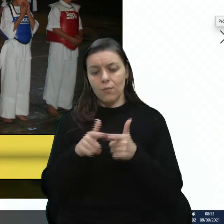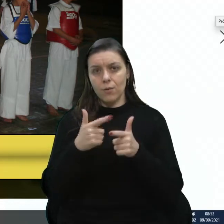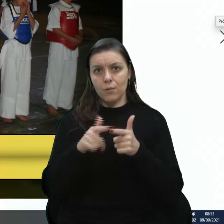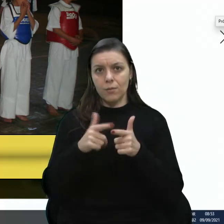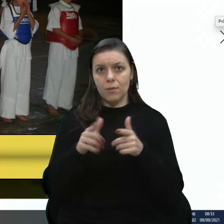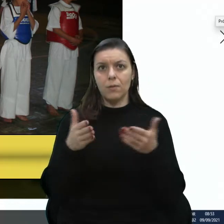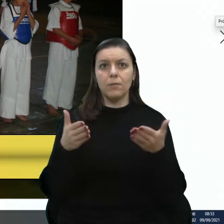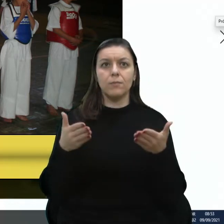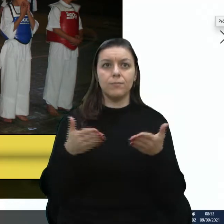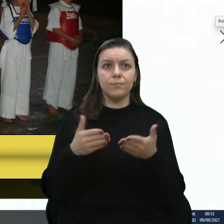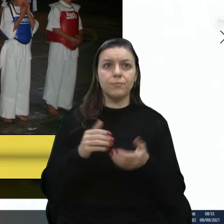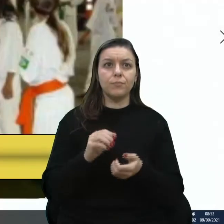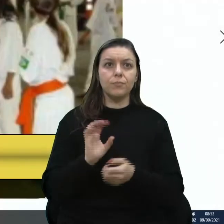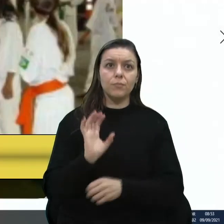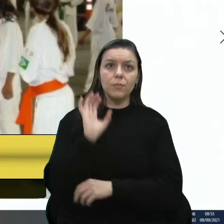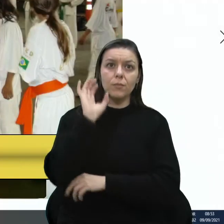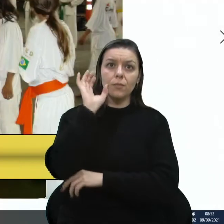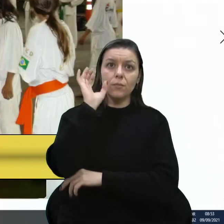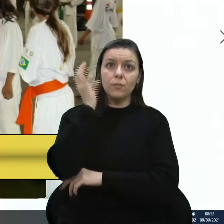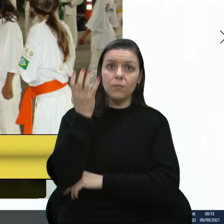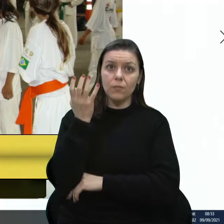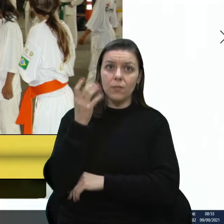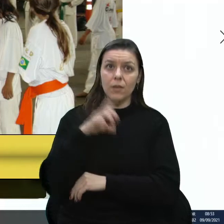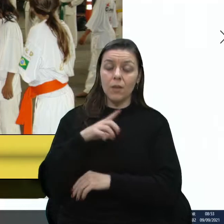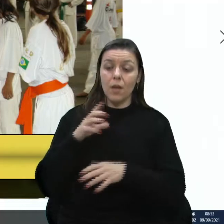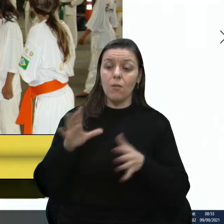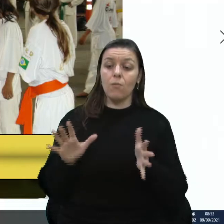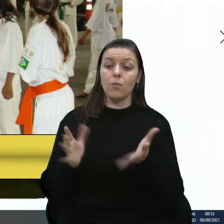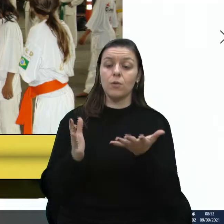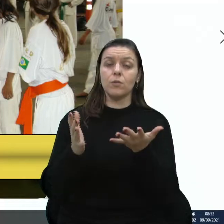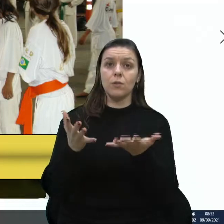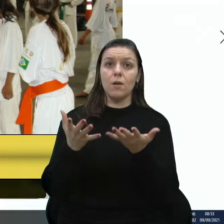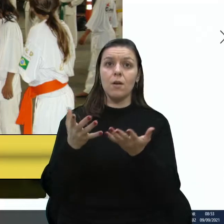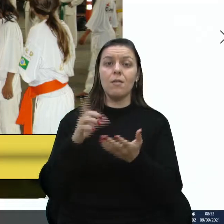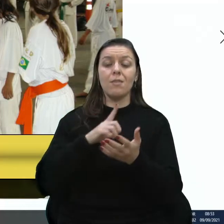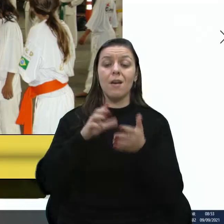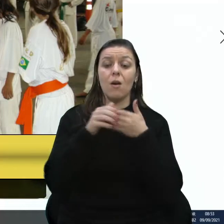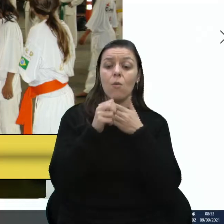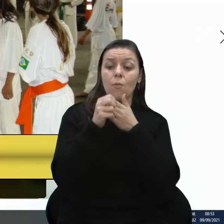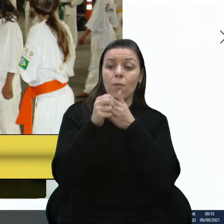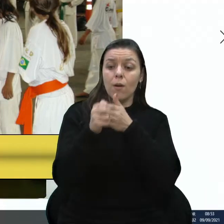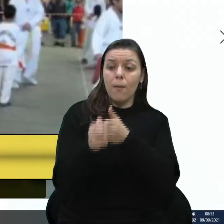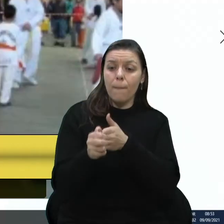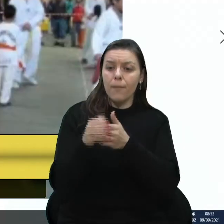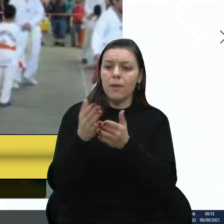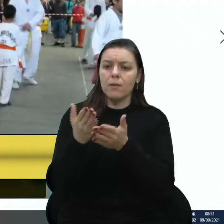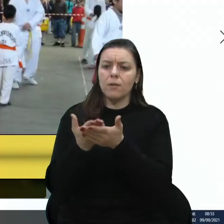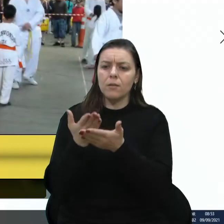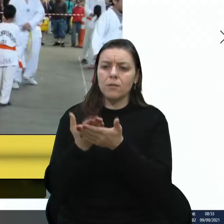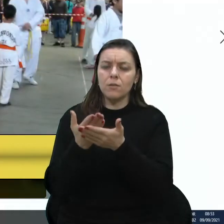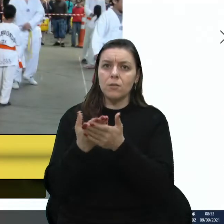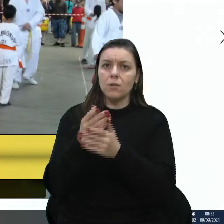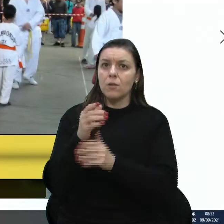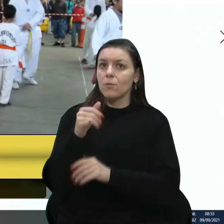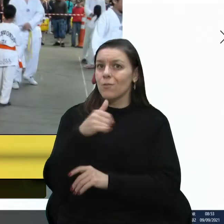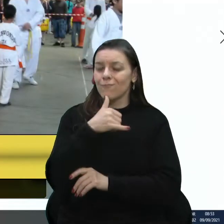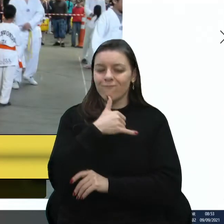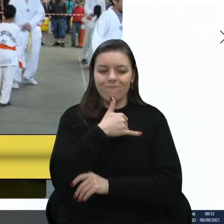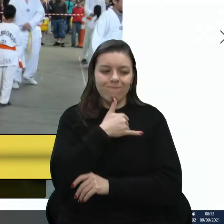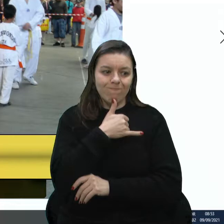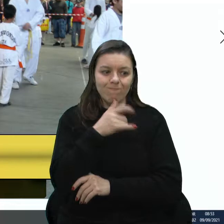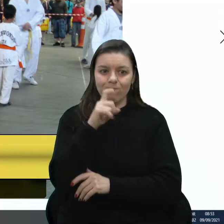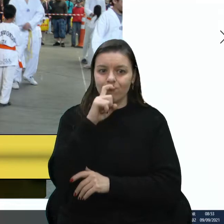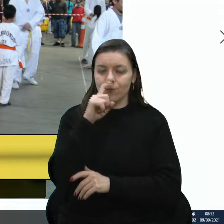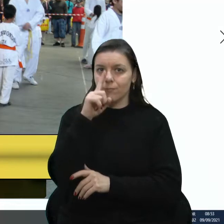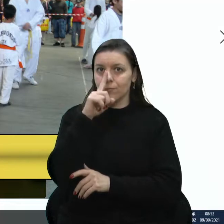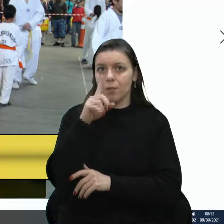do momento onde sim haverá incentivo, onde se haverá acompanhamento desse estudo, porque, infelizmente, muitos pais e mães